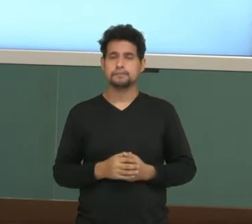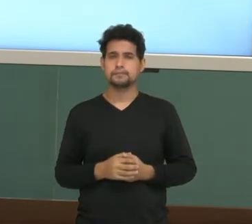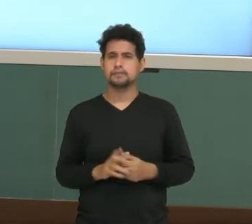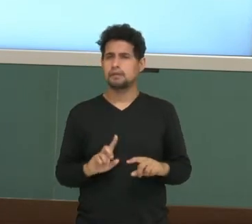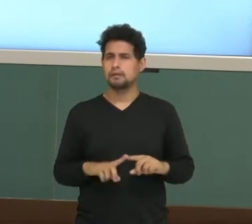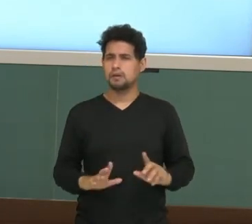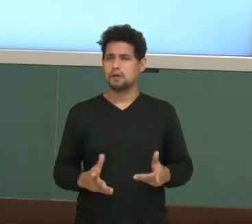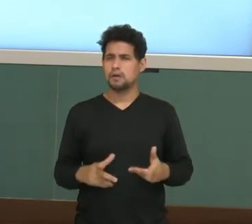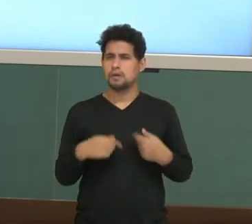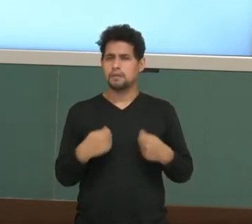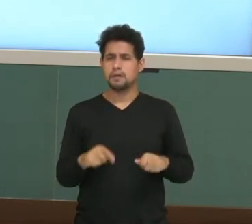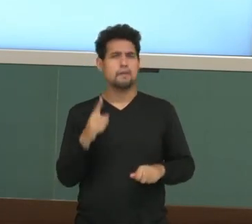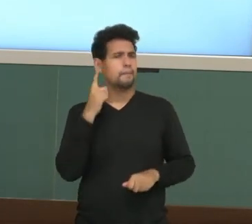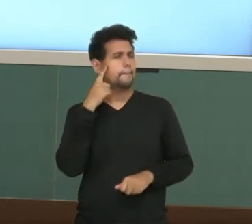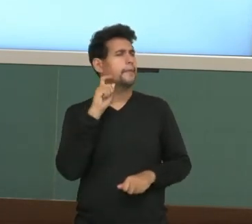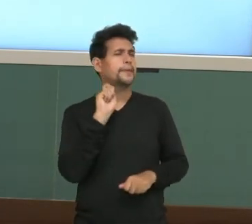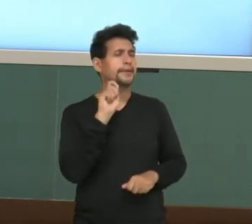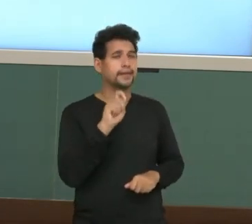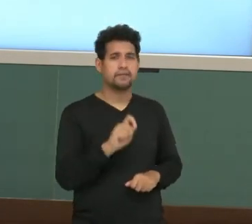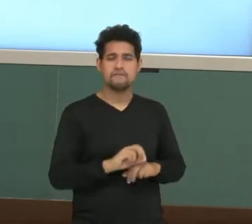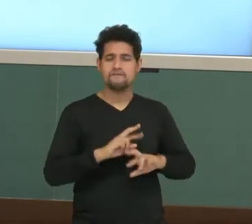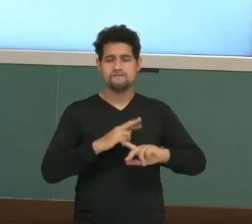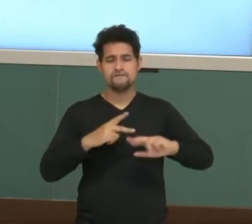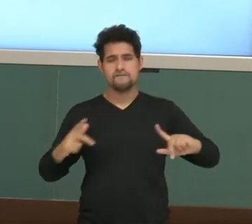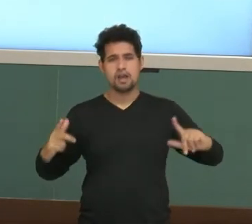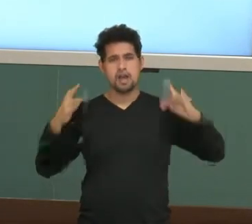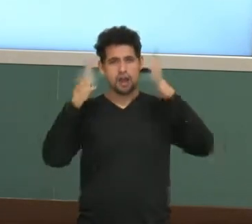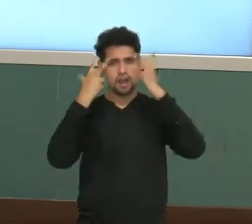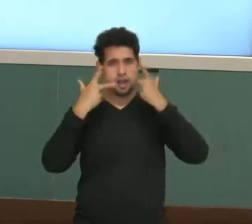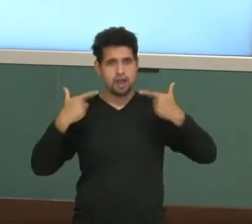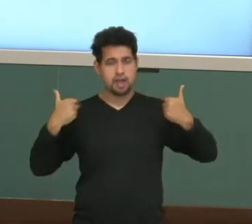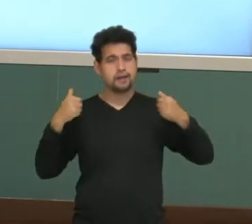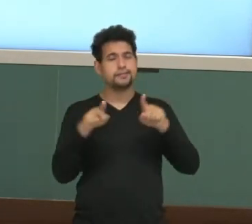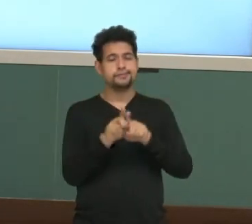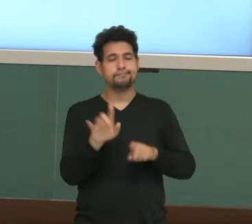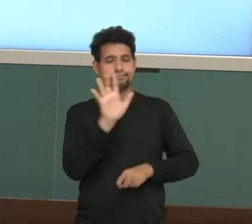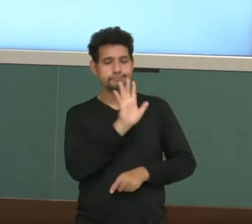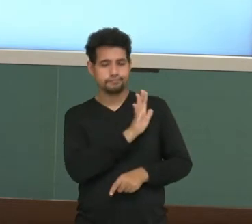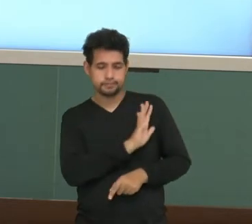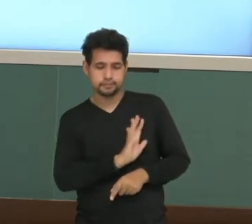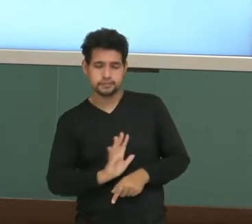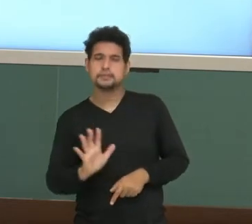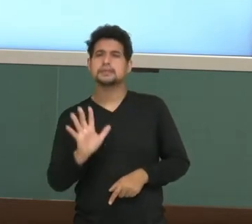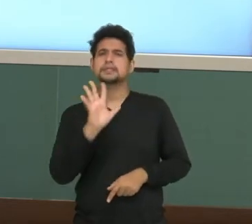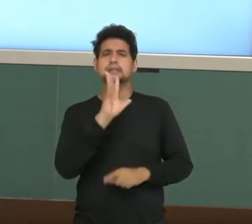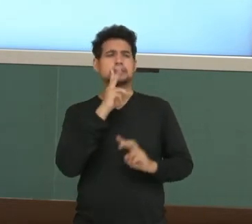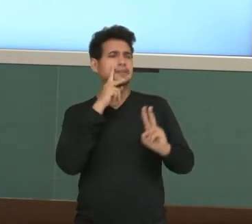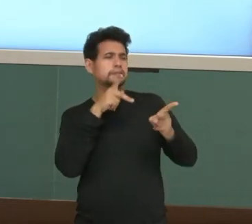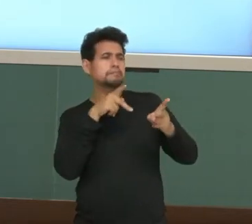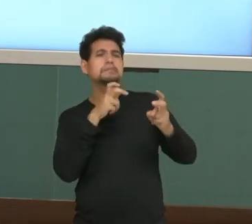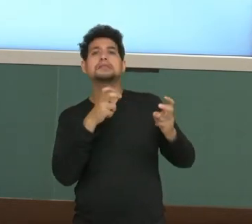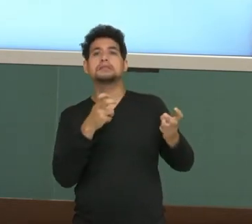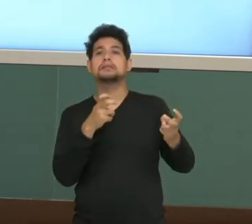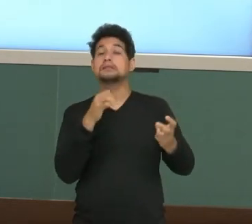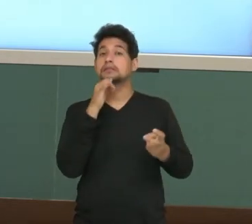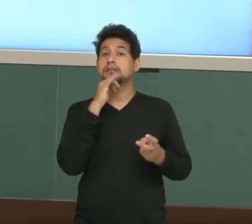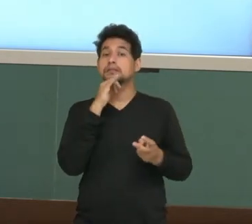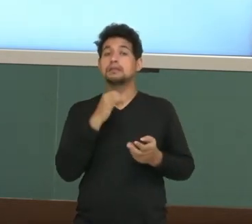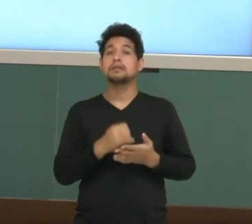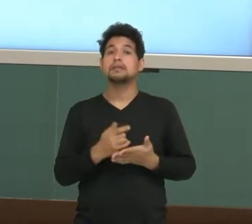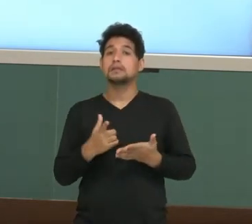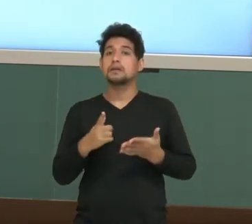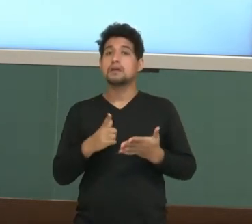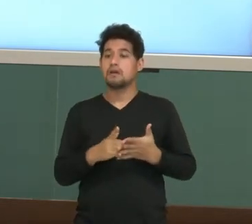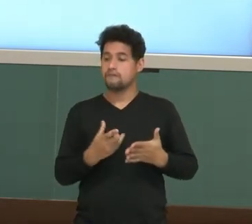E aí a gente tem que pensar que muitos animais que ali habitavam naquela região quando perceberam que o